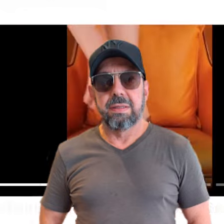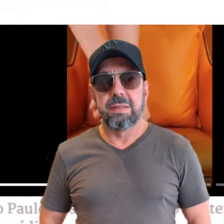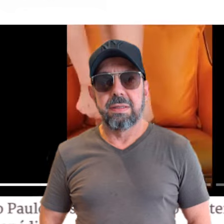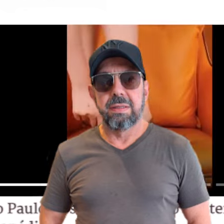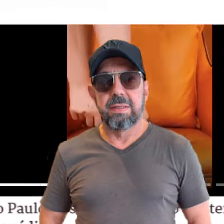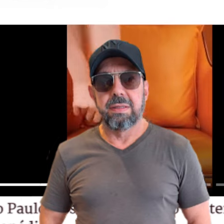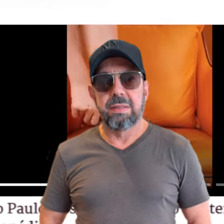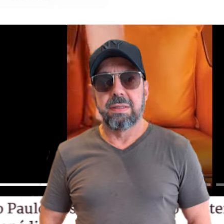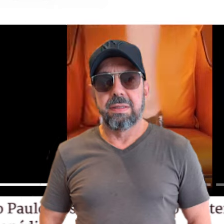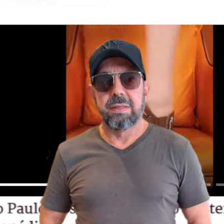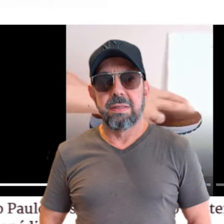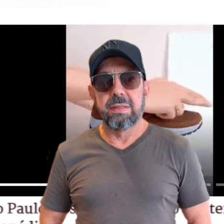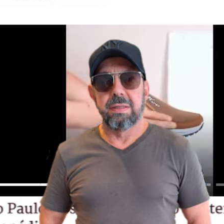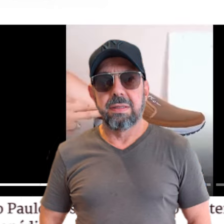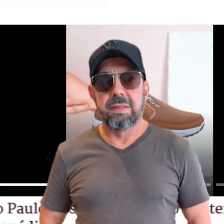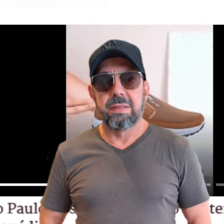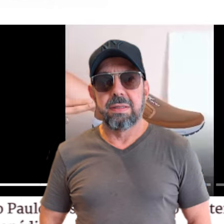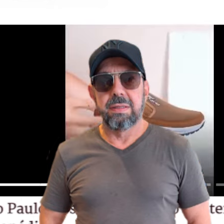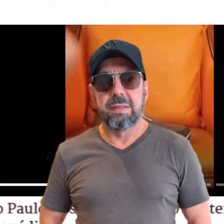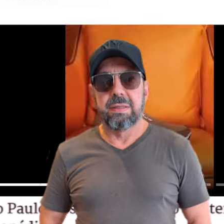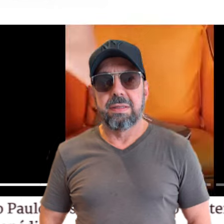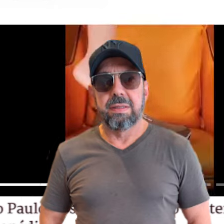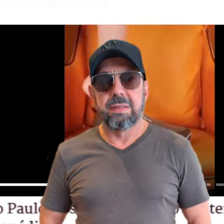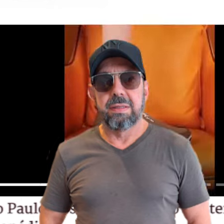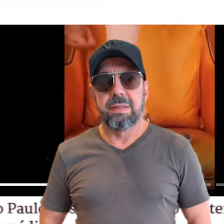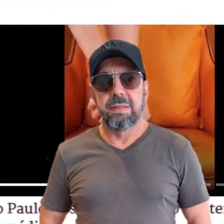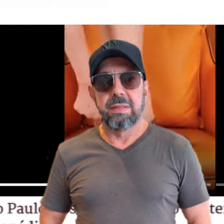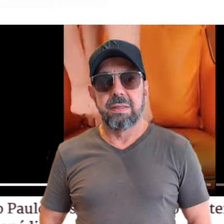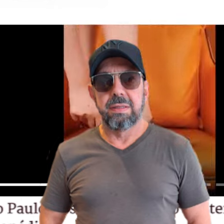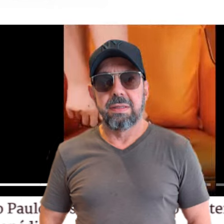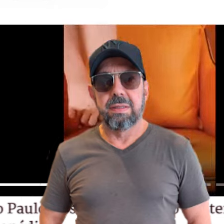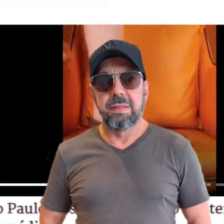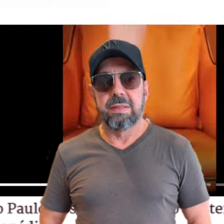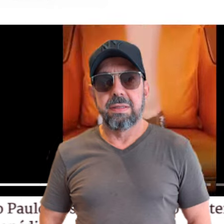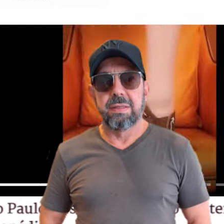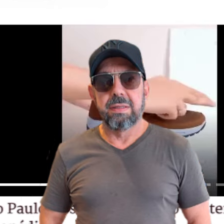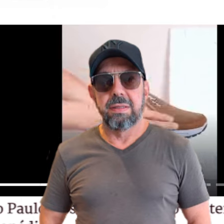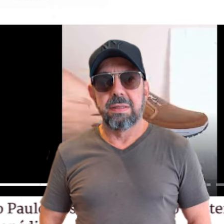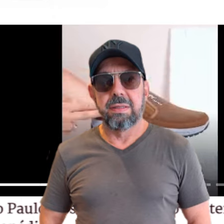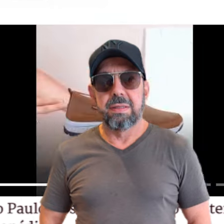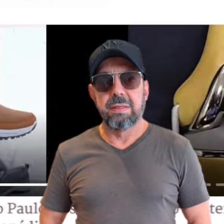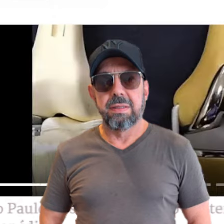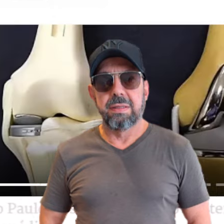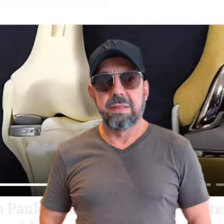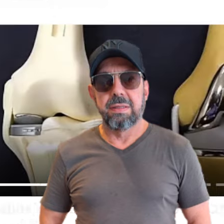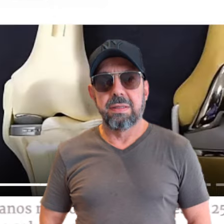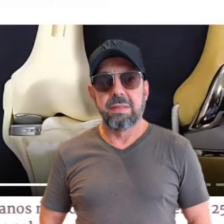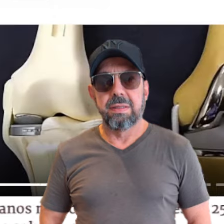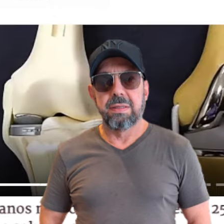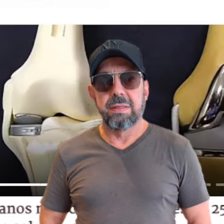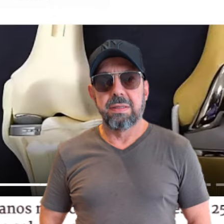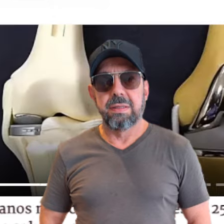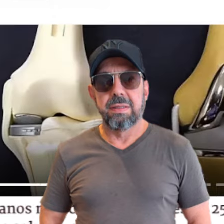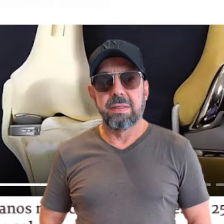o gabinete do primeiro-ministro. Mas, por uma questão de sustentação política, o